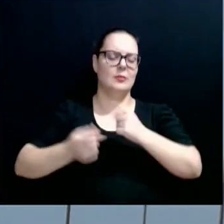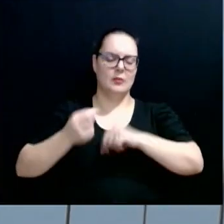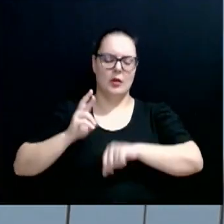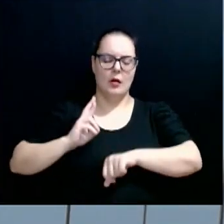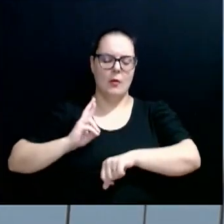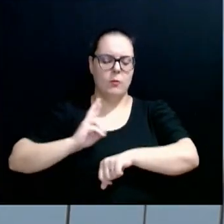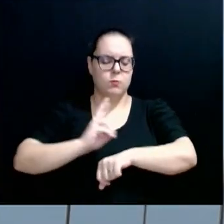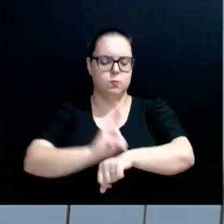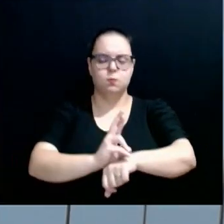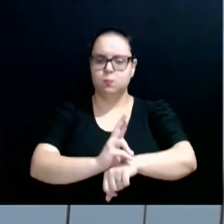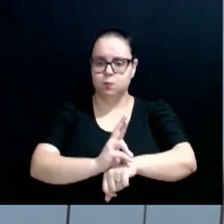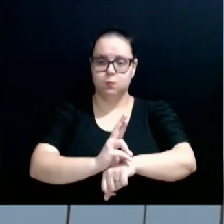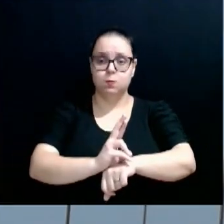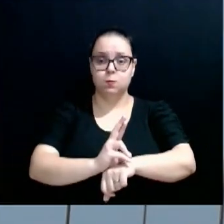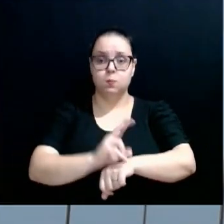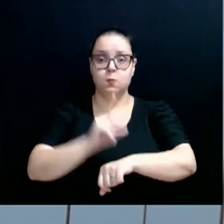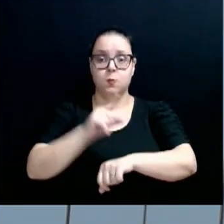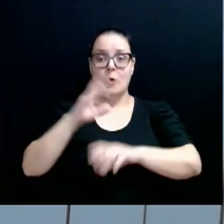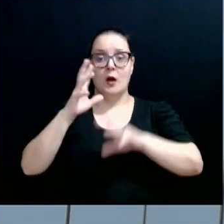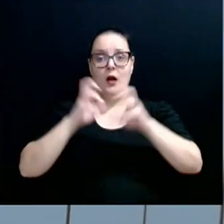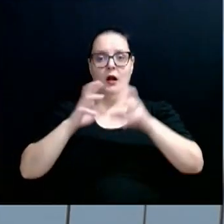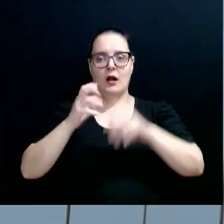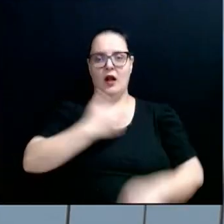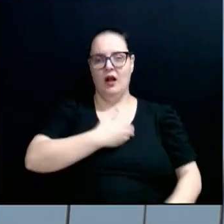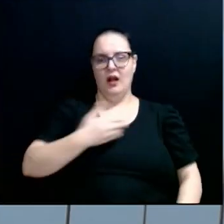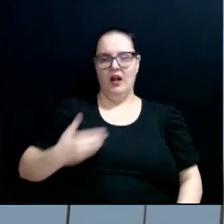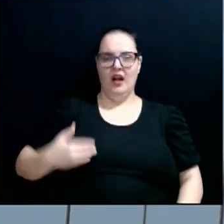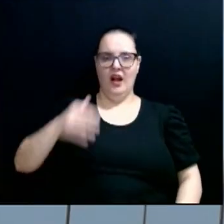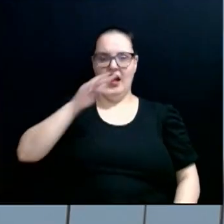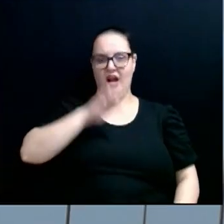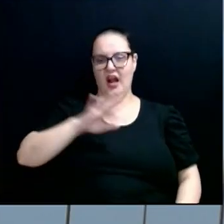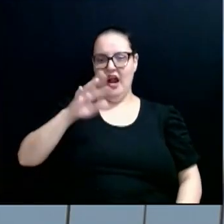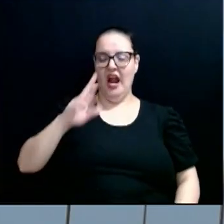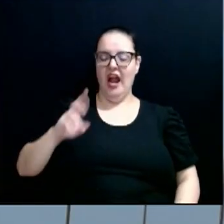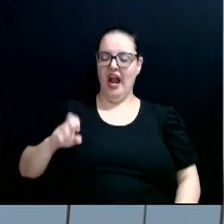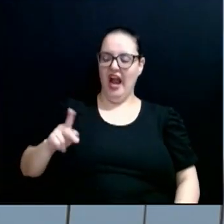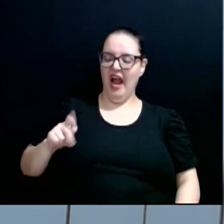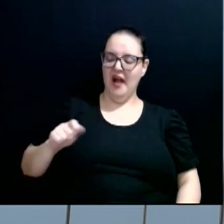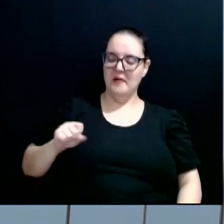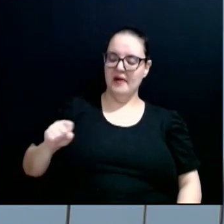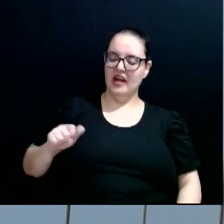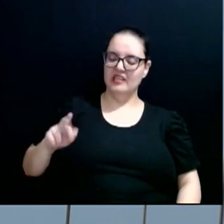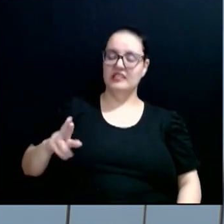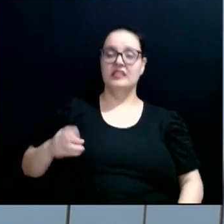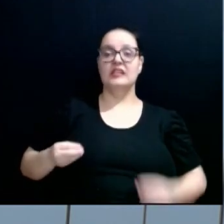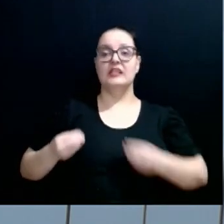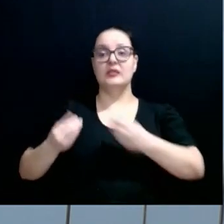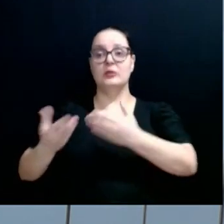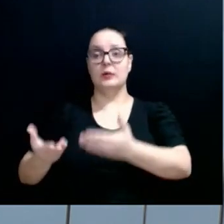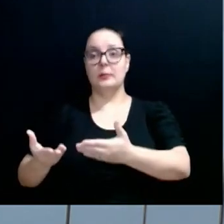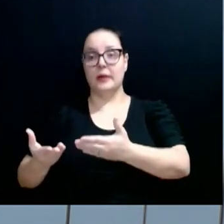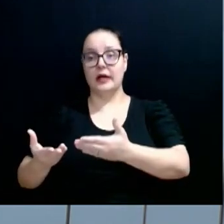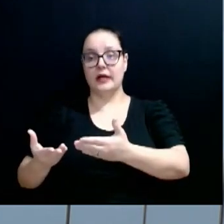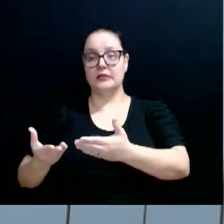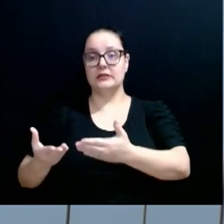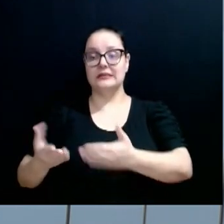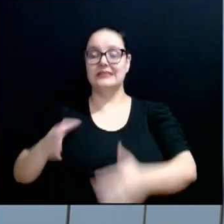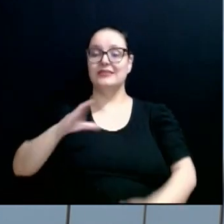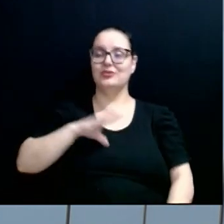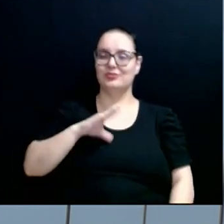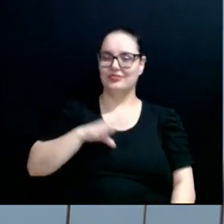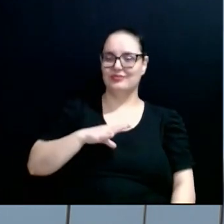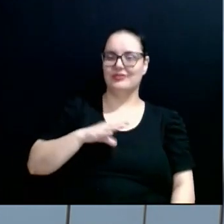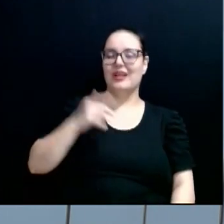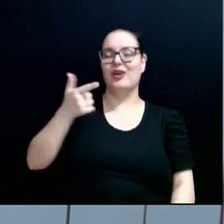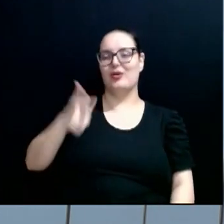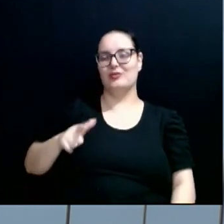uma briga de o governo federal repassar uma parte e o município ainda ter que continuar com o seu subsídio, você